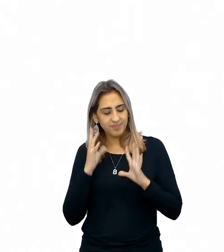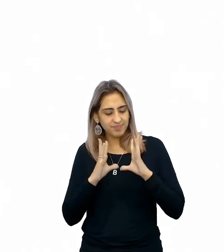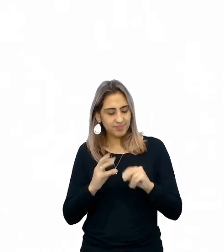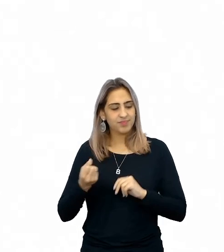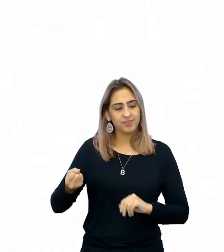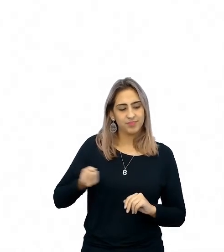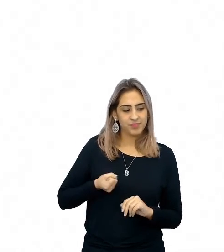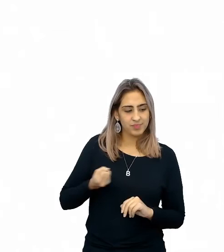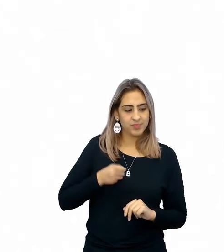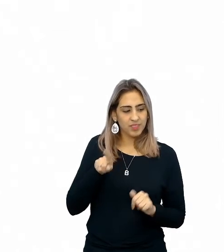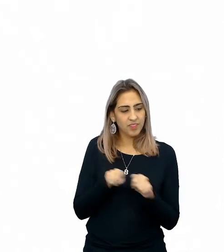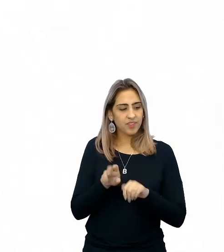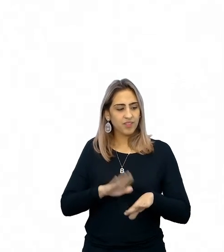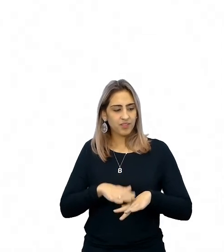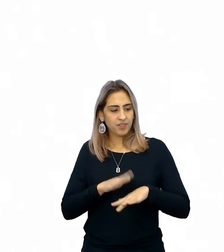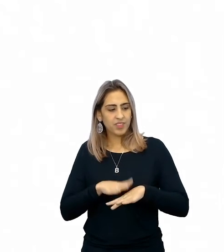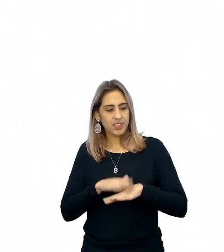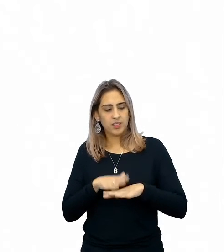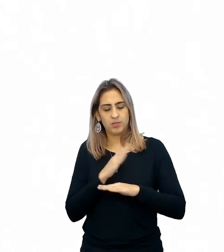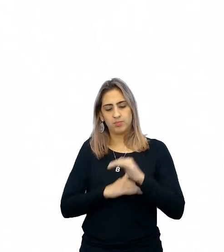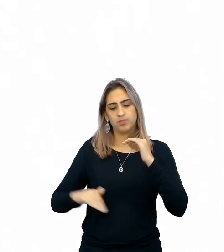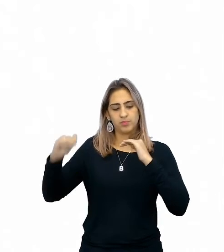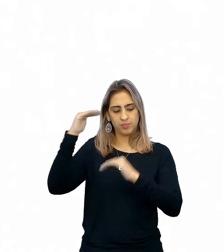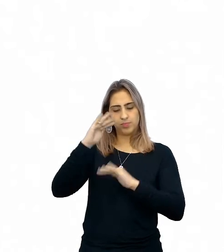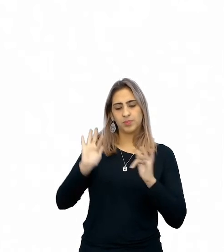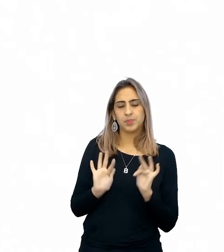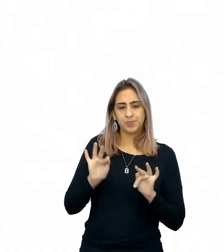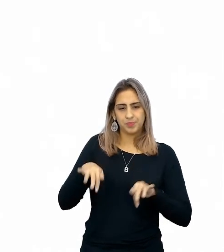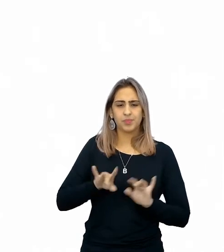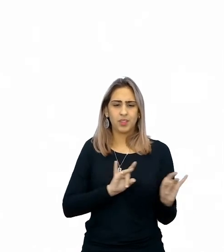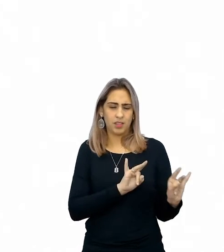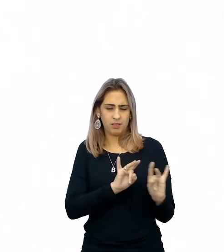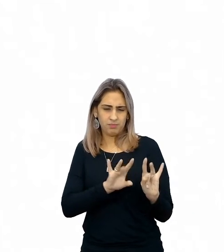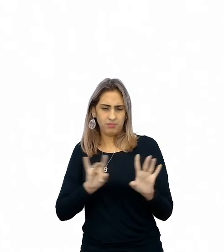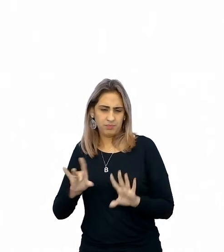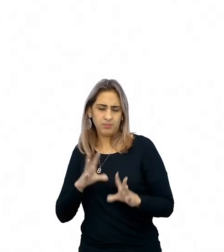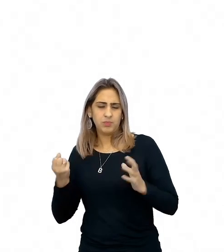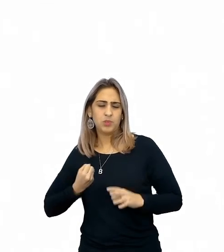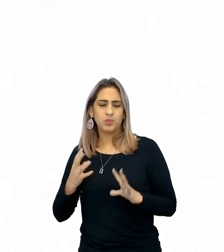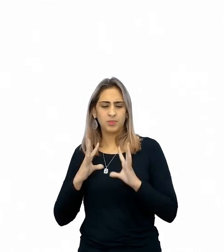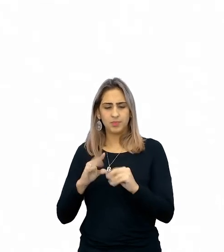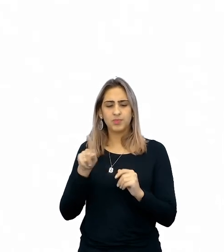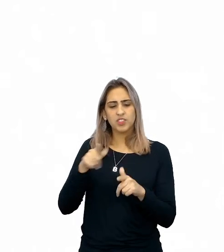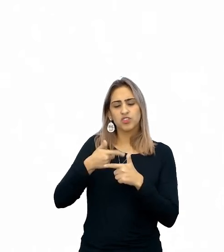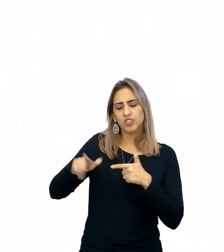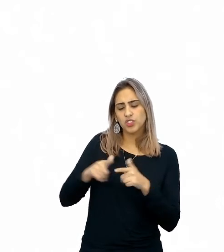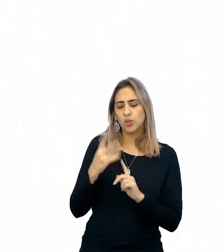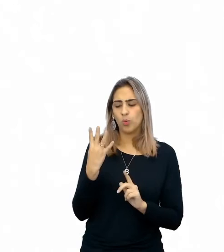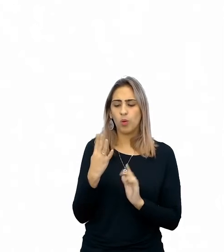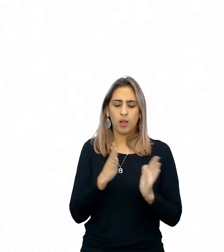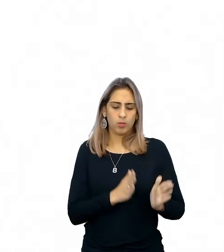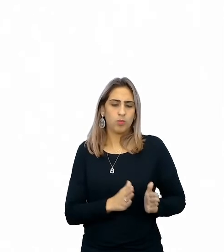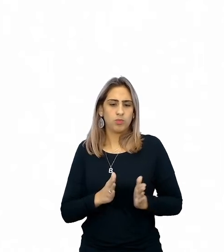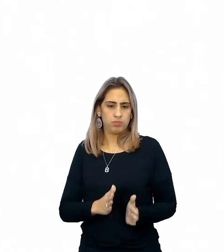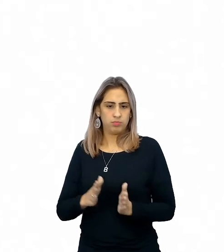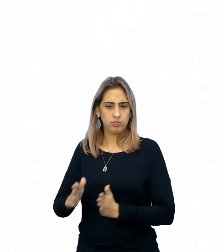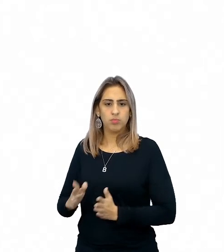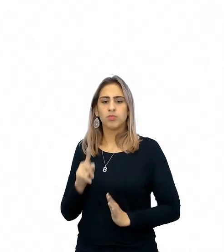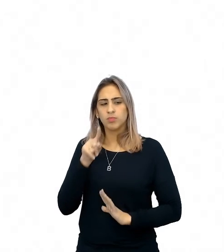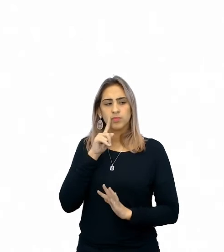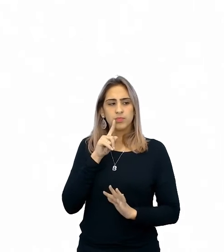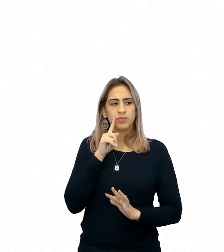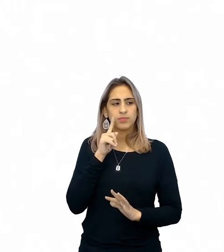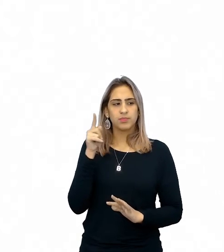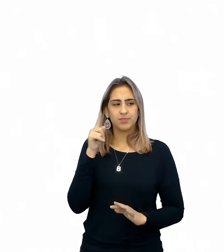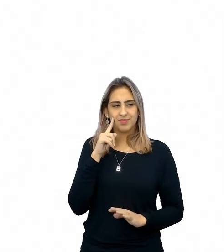os números que estão colocados aqui em cima. A reta, cada inteiro, foi dividido em 4 partes. Então, cuidado quando você se